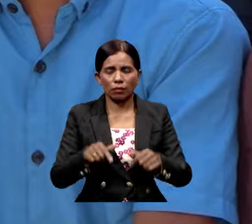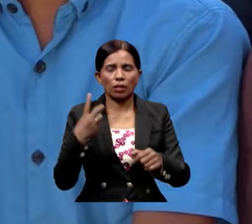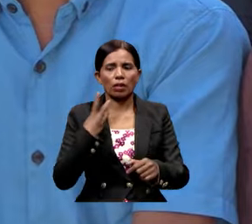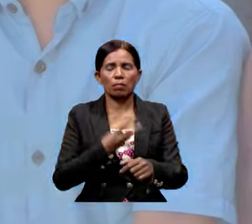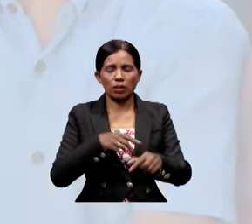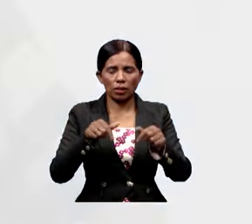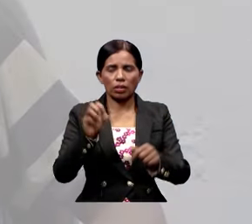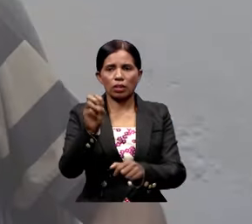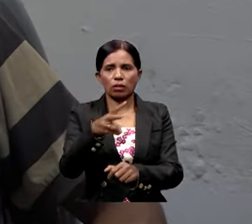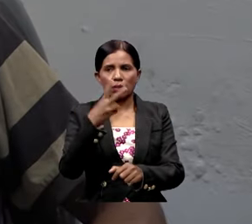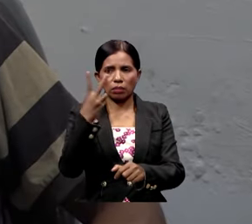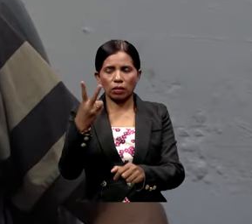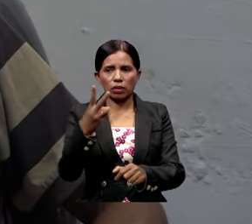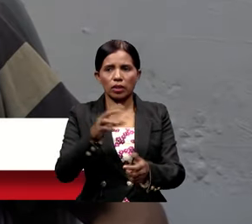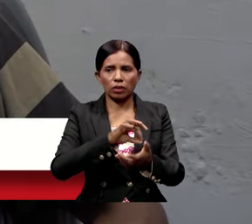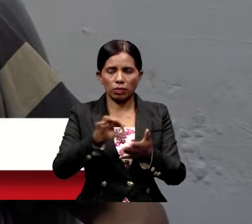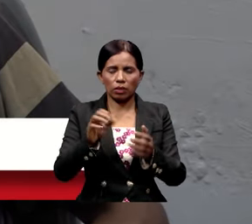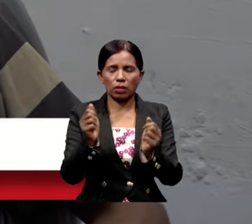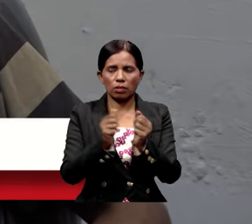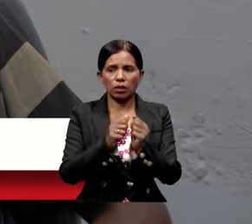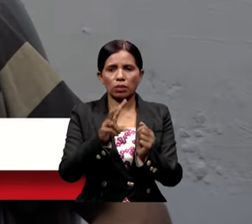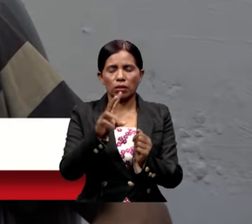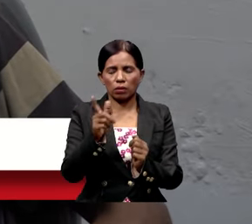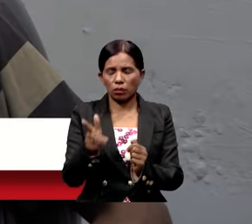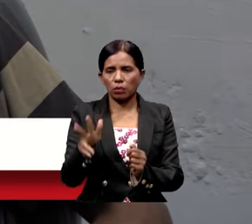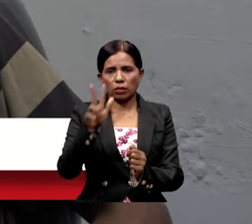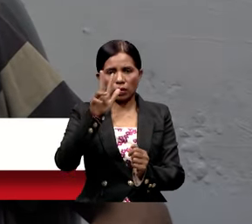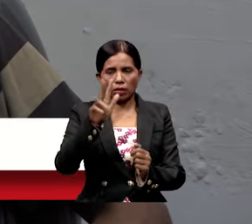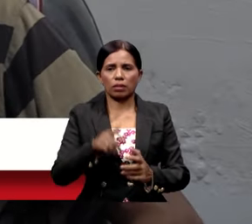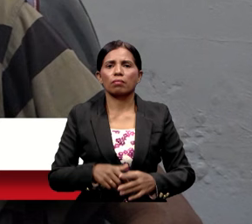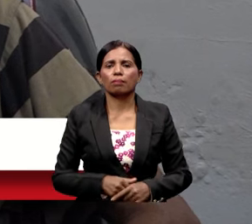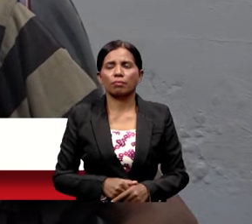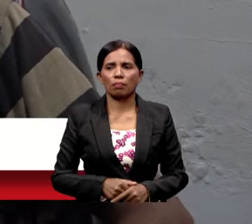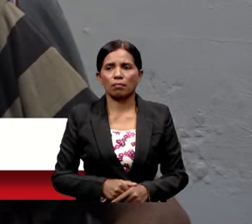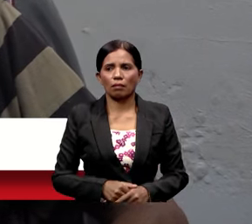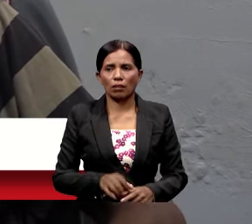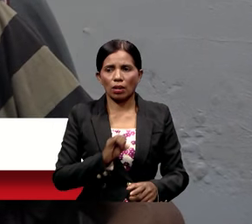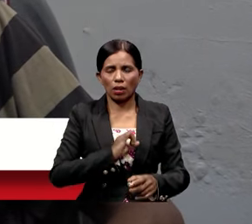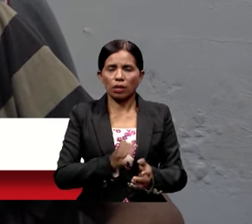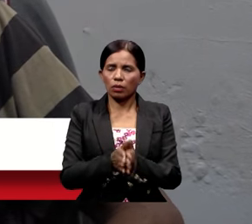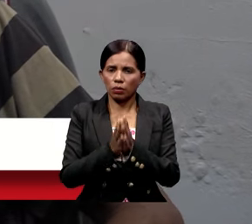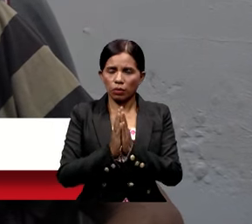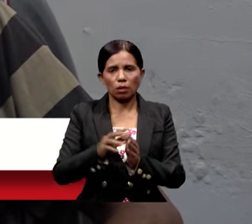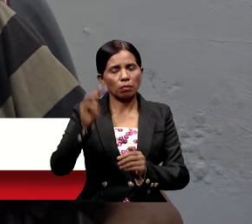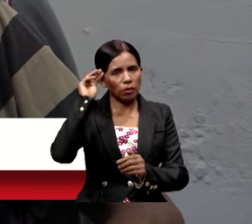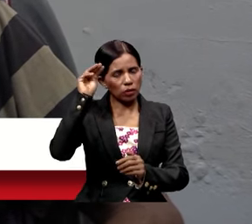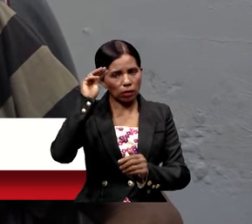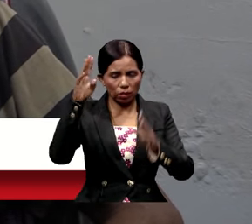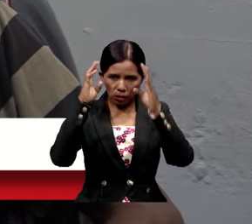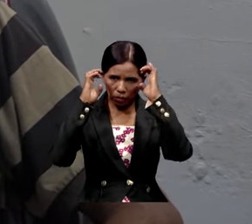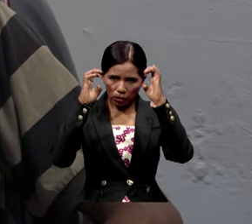Resinrua contrato ida be 2023. Jadi, usu ba ministerio da edukasaun